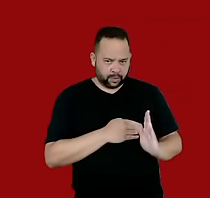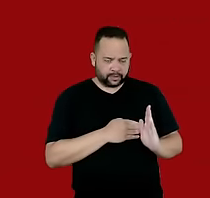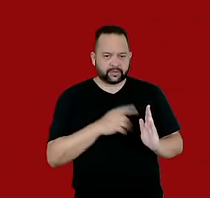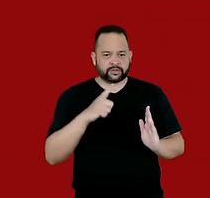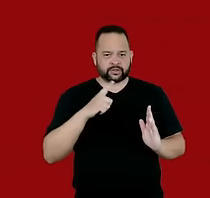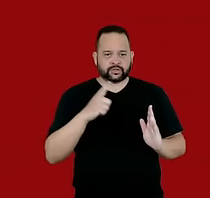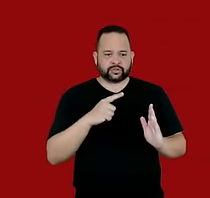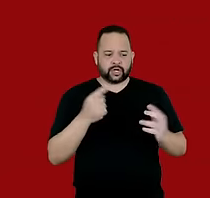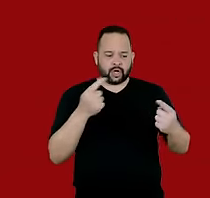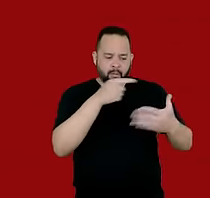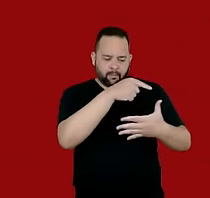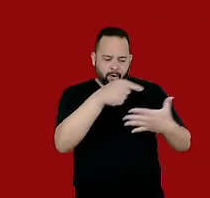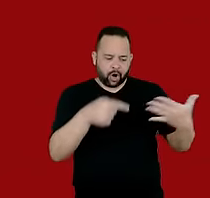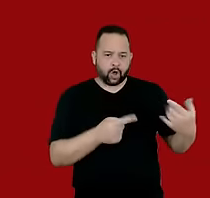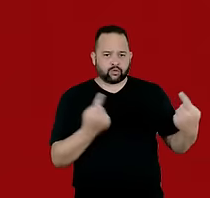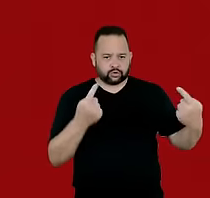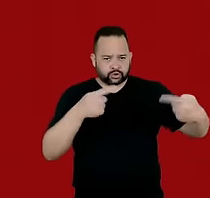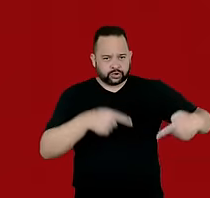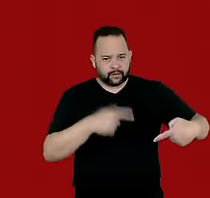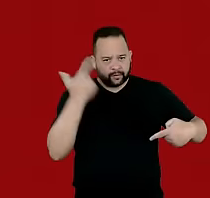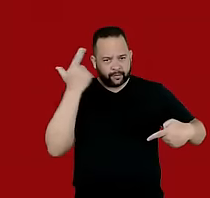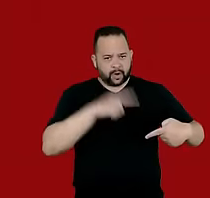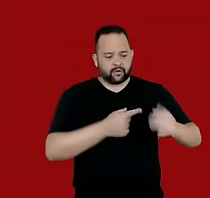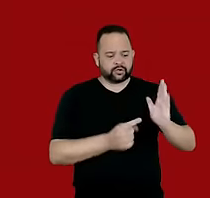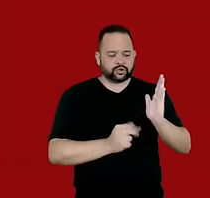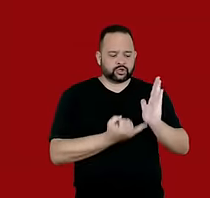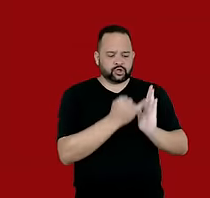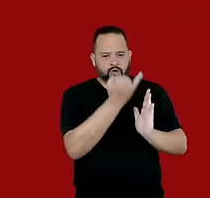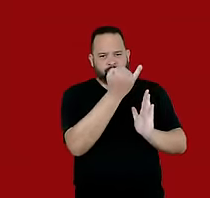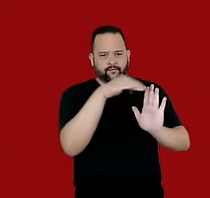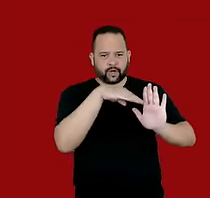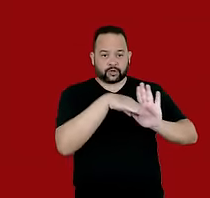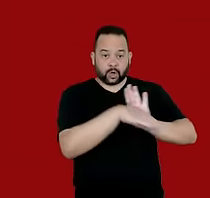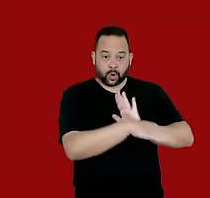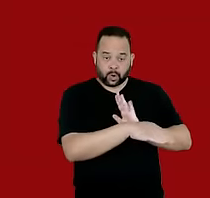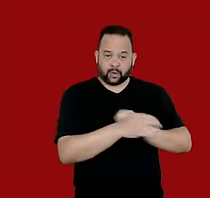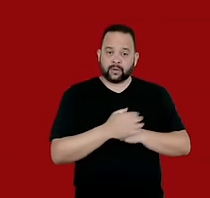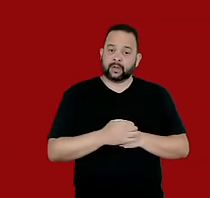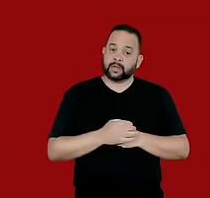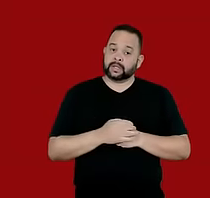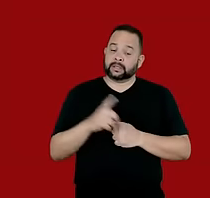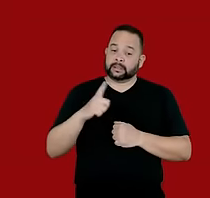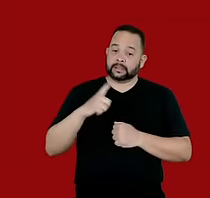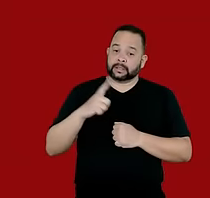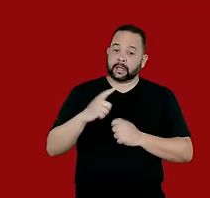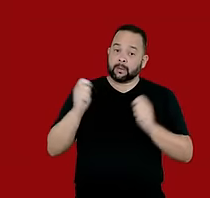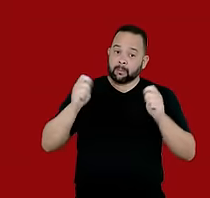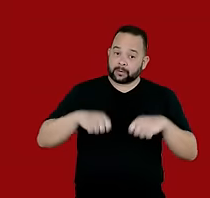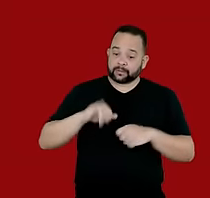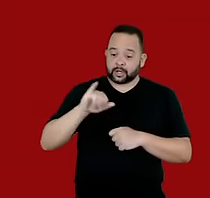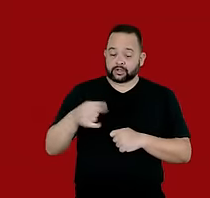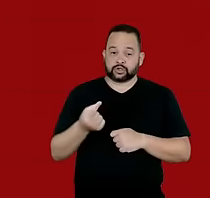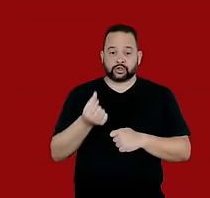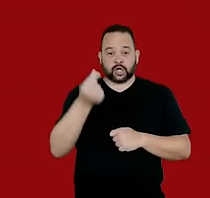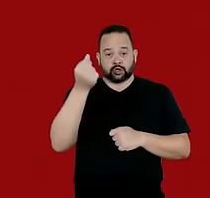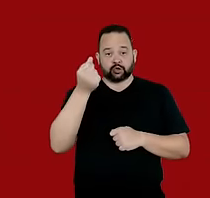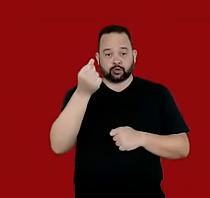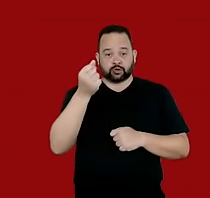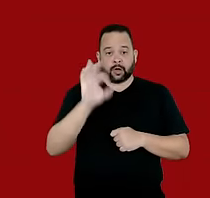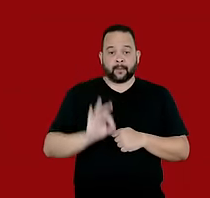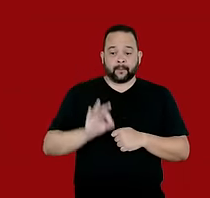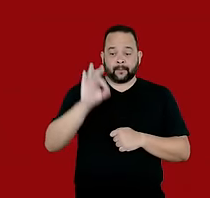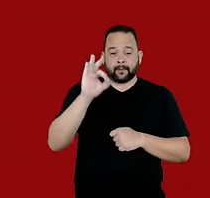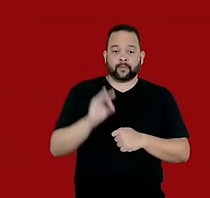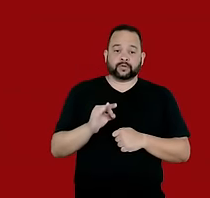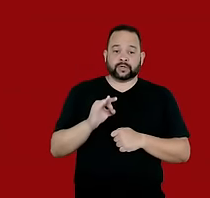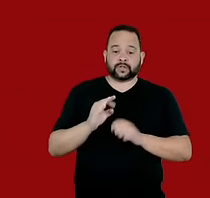desafios para desinflação existe uma possibilidade da taxa de juros ficar mais alta por mais tempo como a taxa tá mais alta e a dívida é muito mais alta isso tem